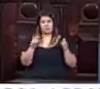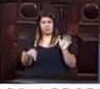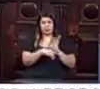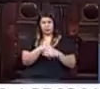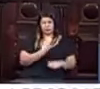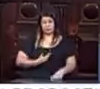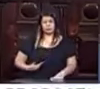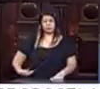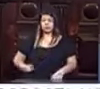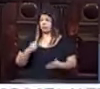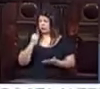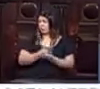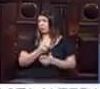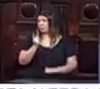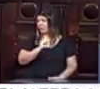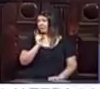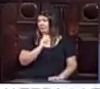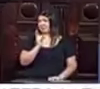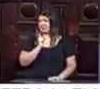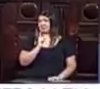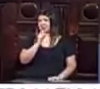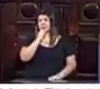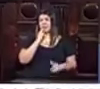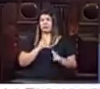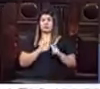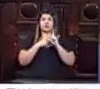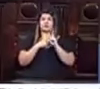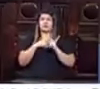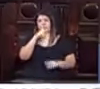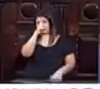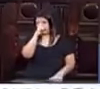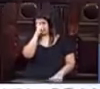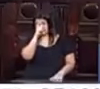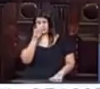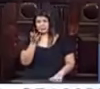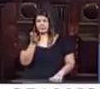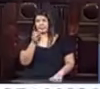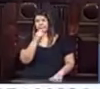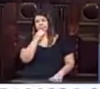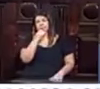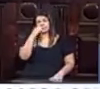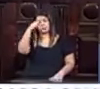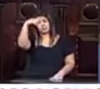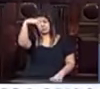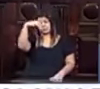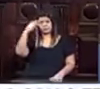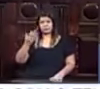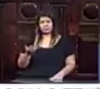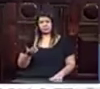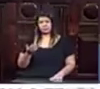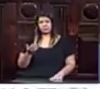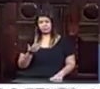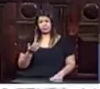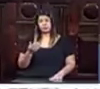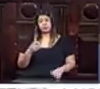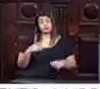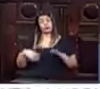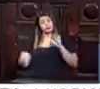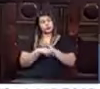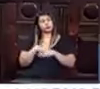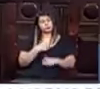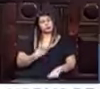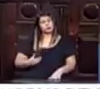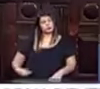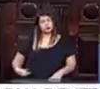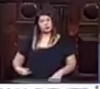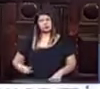exemplo, tem uma dívida de um hospital ou tem uma dívida da UERJ com a conta de luz. É uma dívida do Estado para com